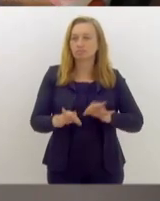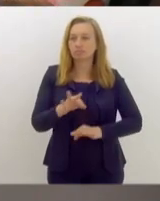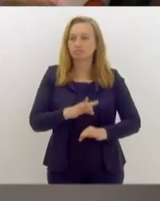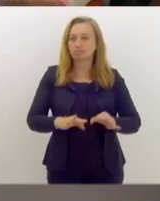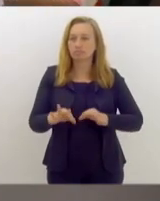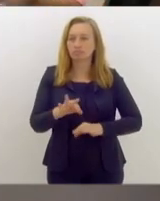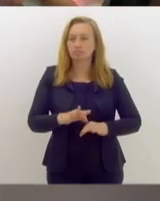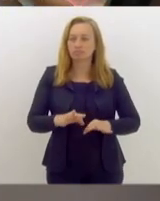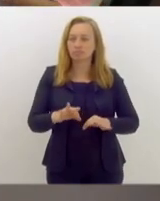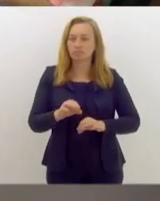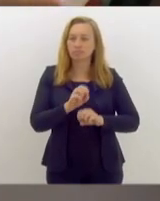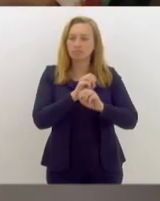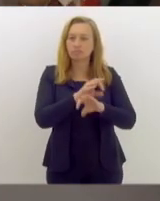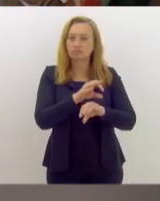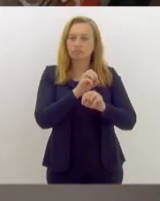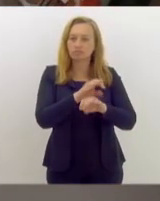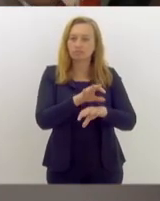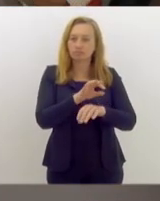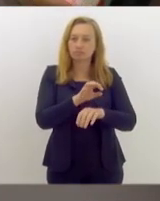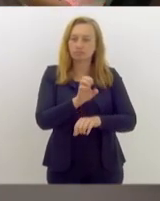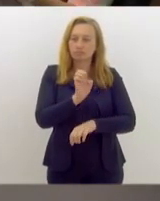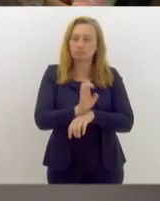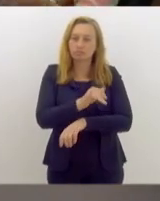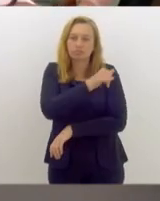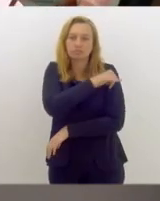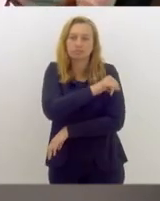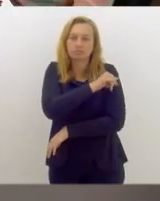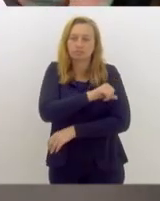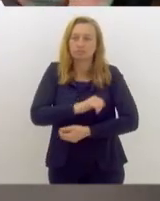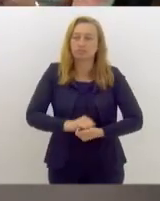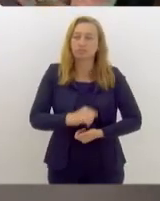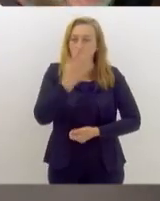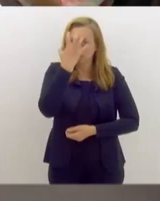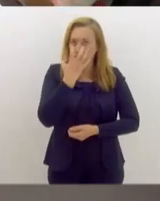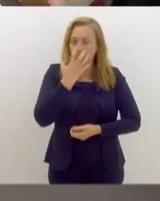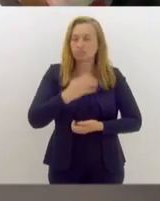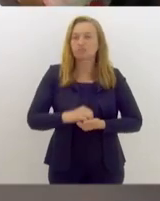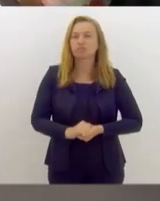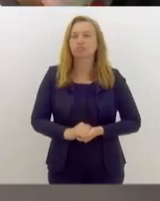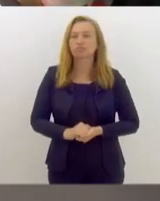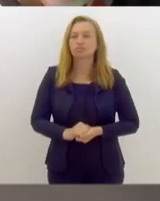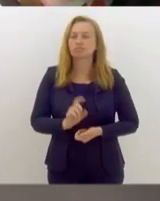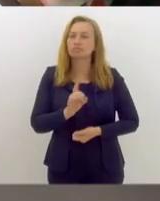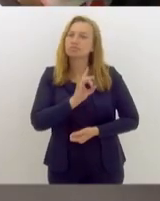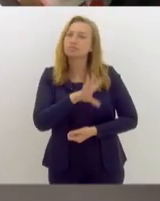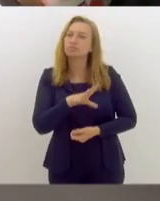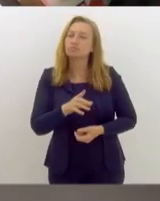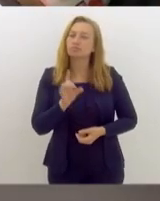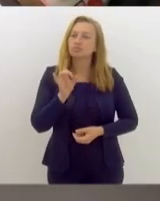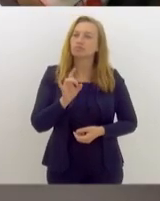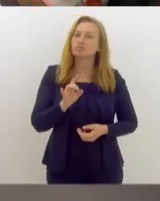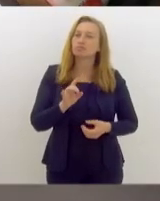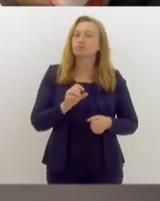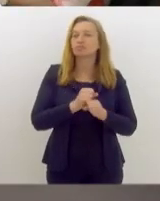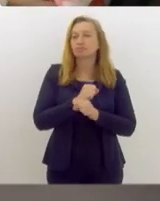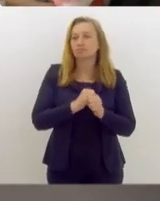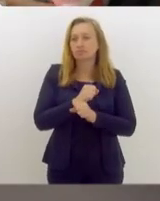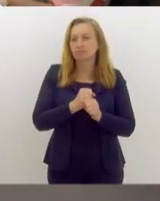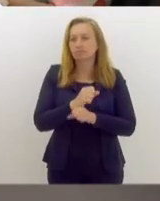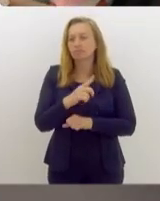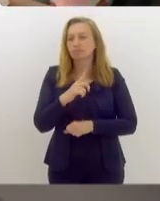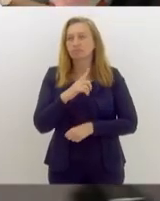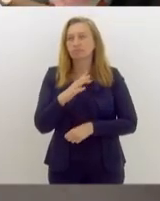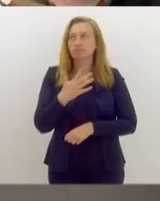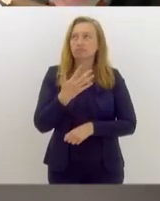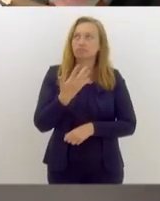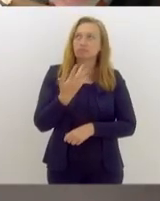educação atualizado no Estado do Rio de Janeiro. Isso é muito grave, não só porque nos últimos anos a gente teve uma média